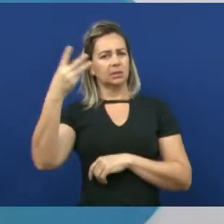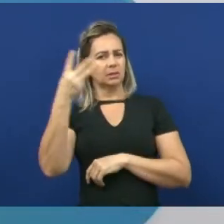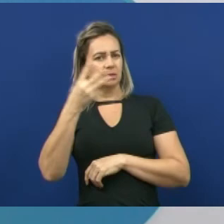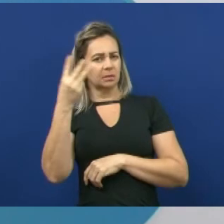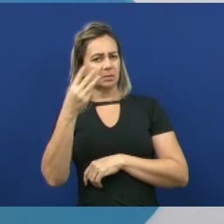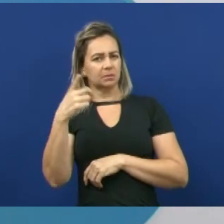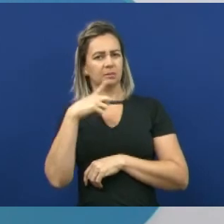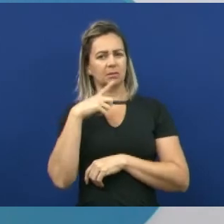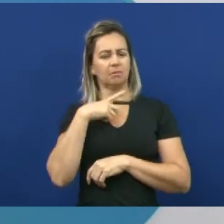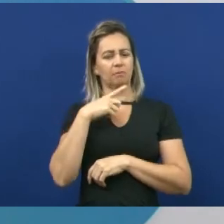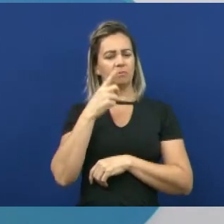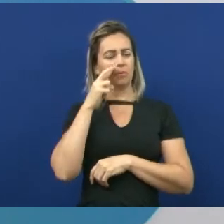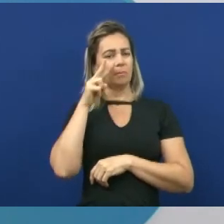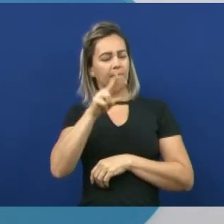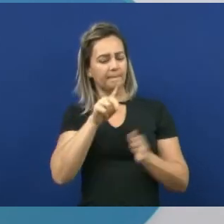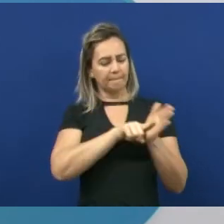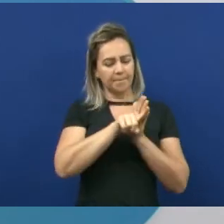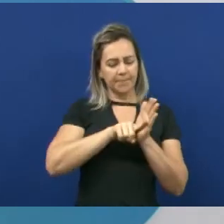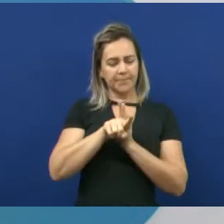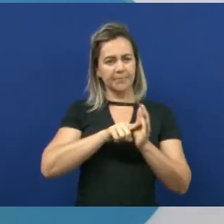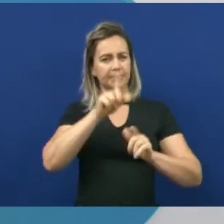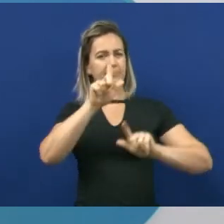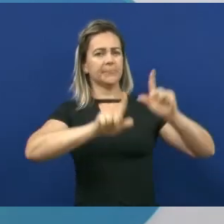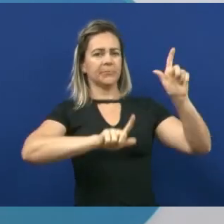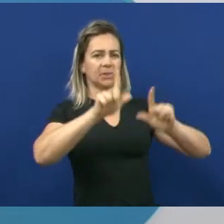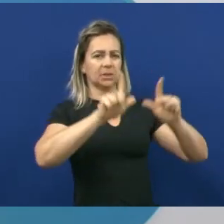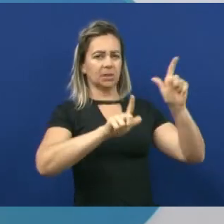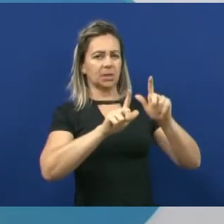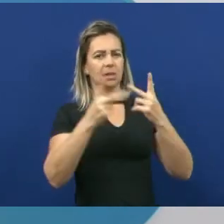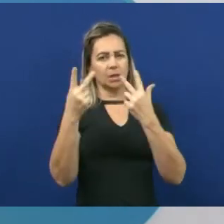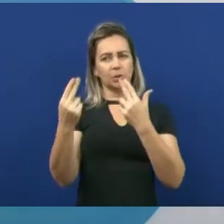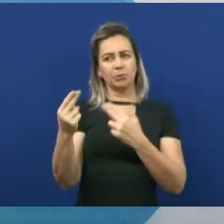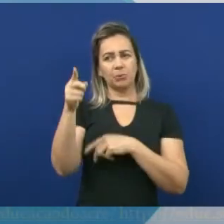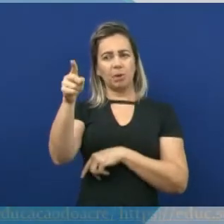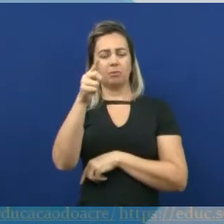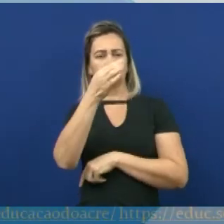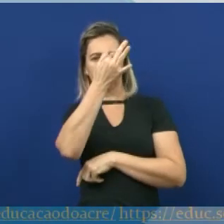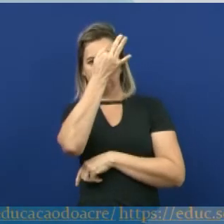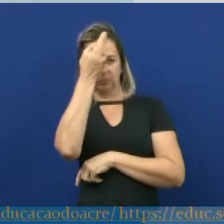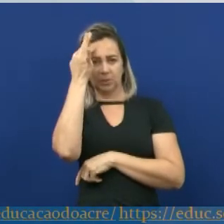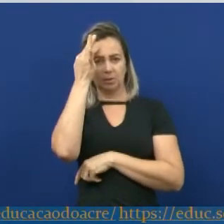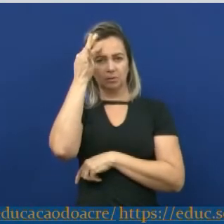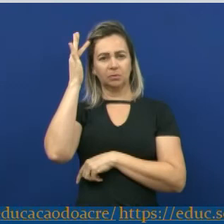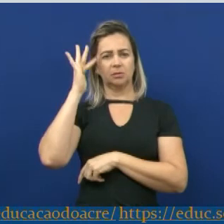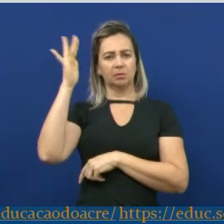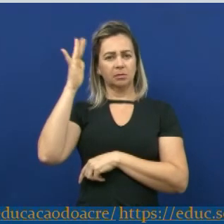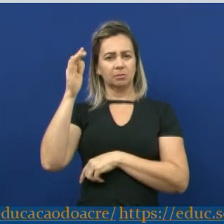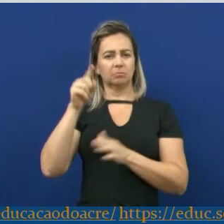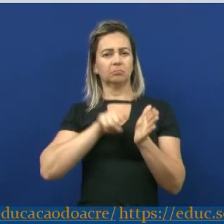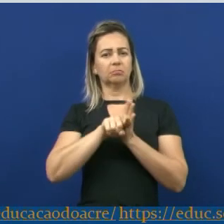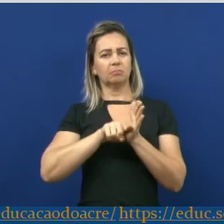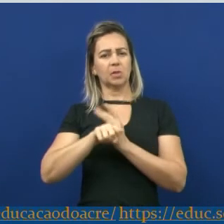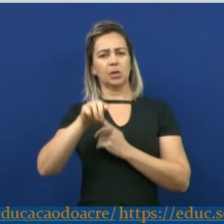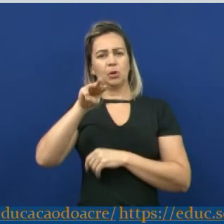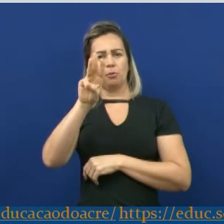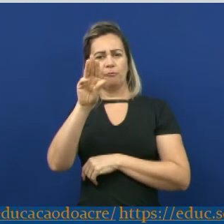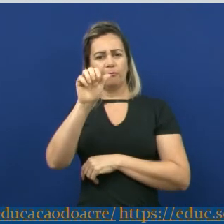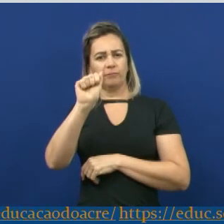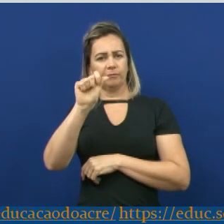Não perca, porque esse episódio ele trata justamente do filósofo que nós trabalhamos aqui, o Walter